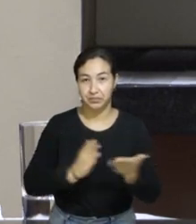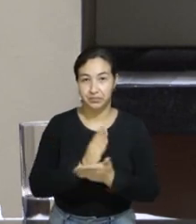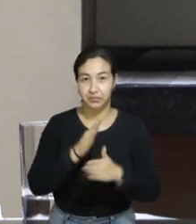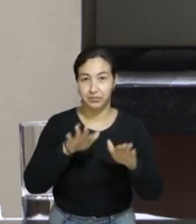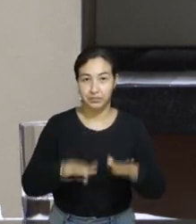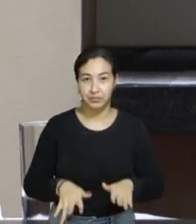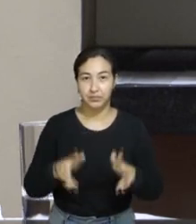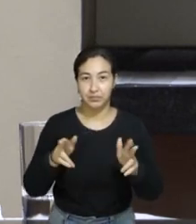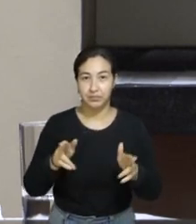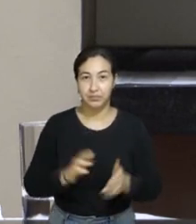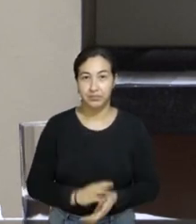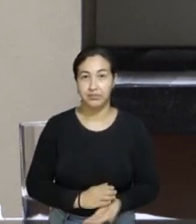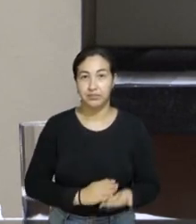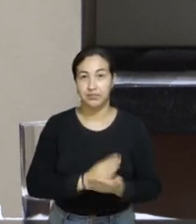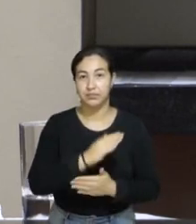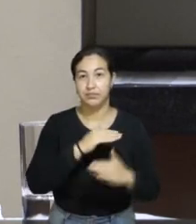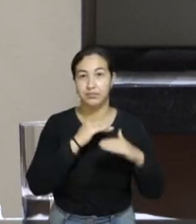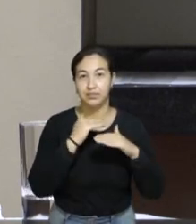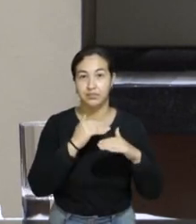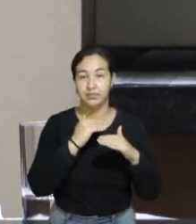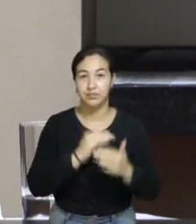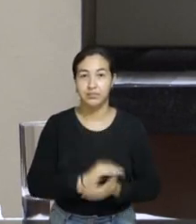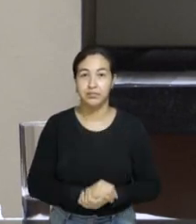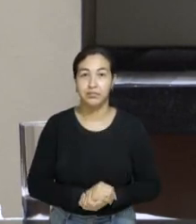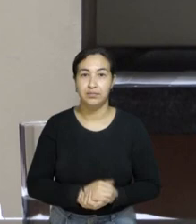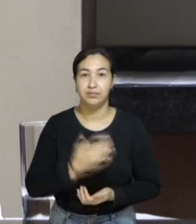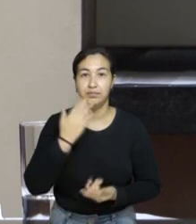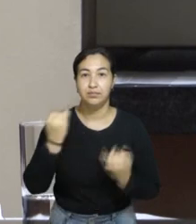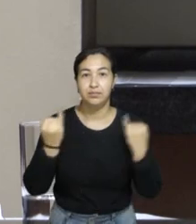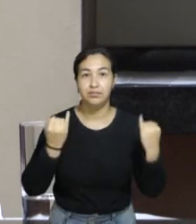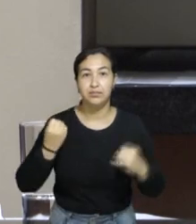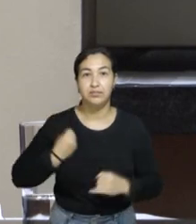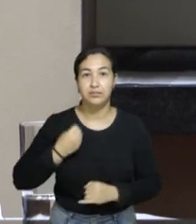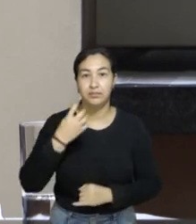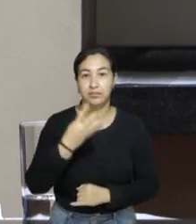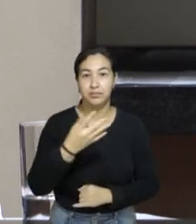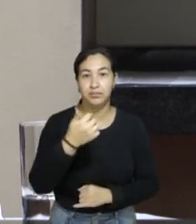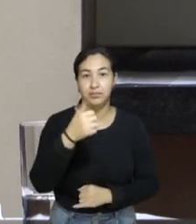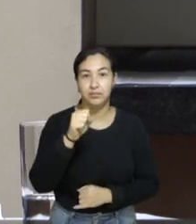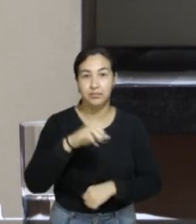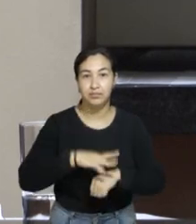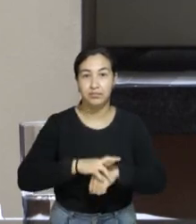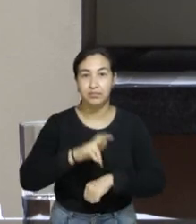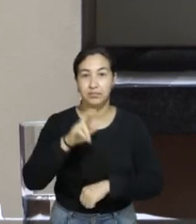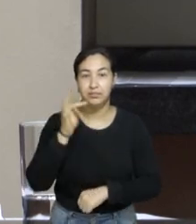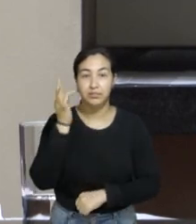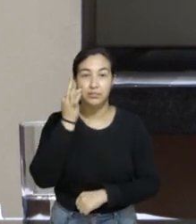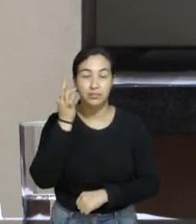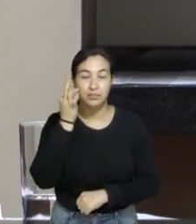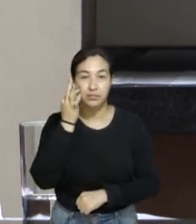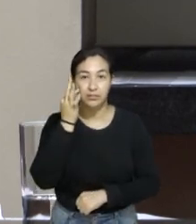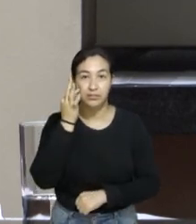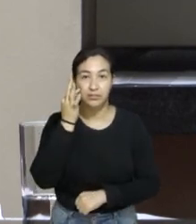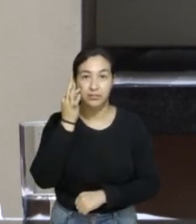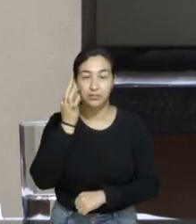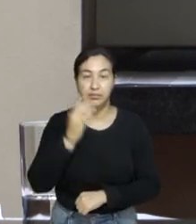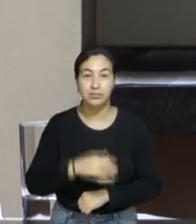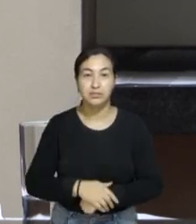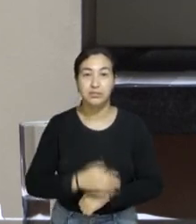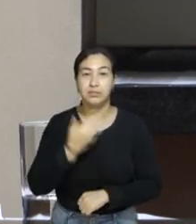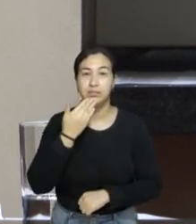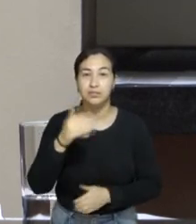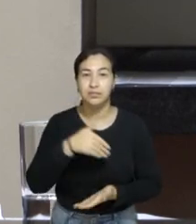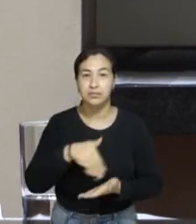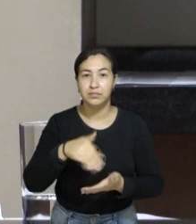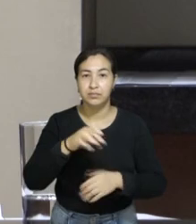permaneçam como se encontram. Aprovado por unanimidade. Pedido de informação 418, autor deputado Fernando Krenick, solicitando ao